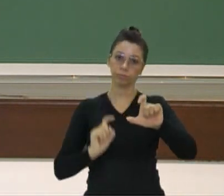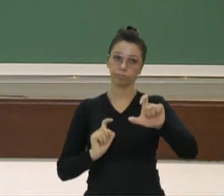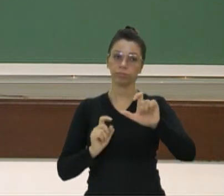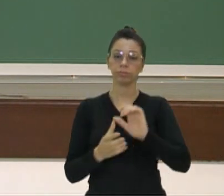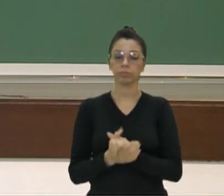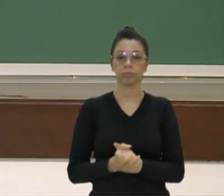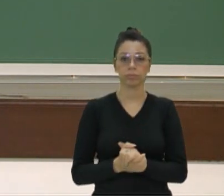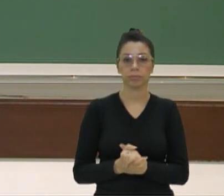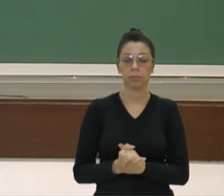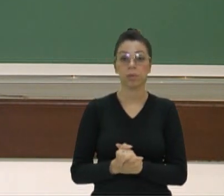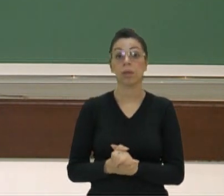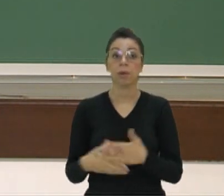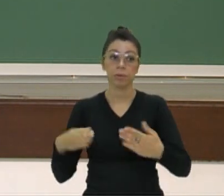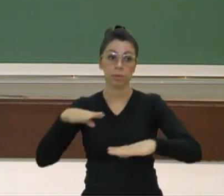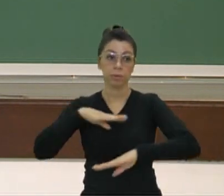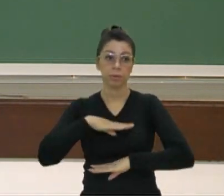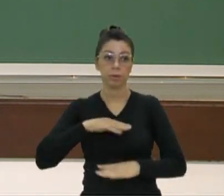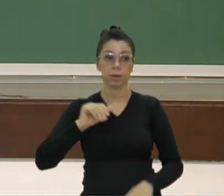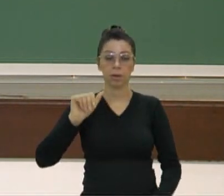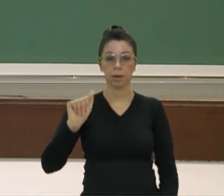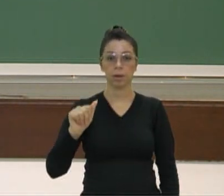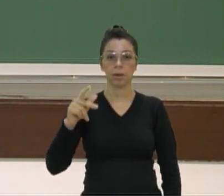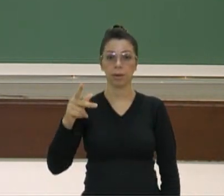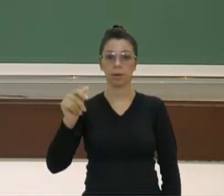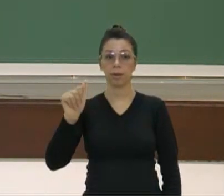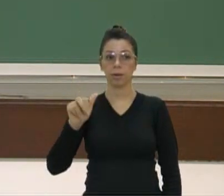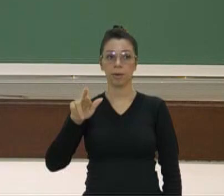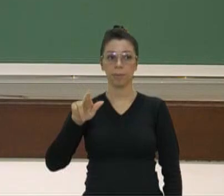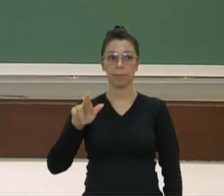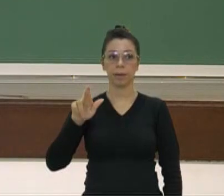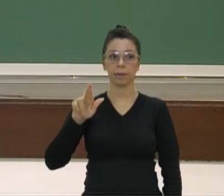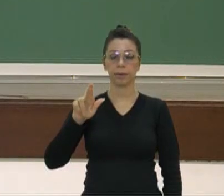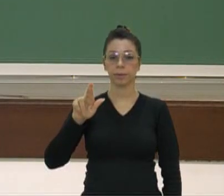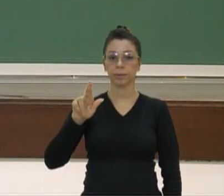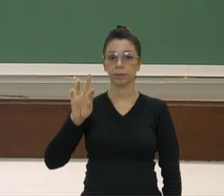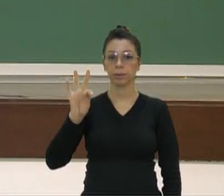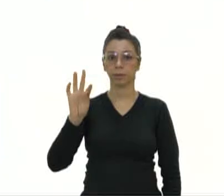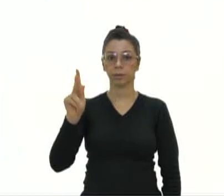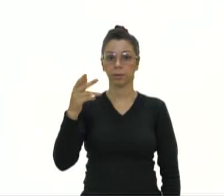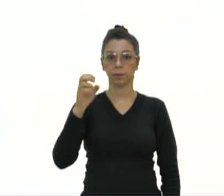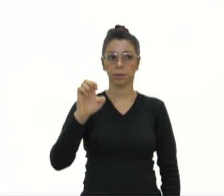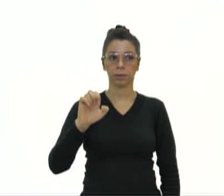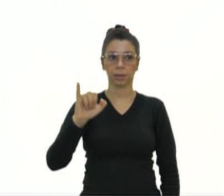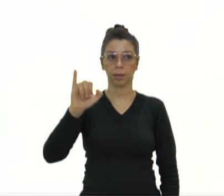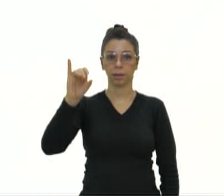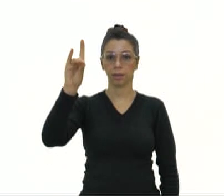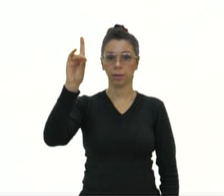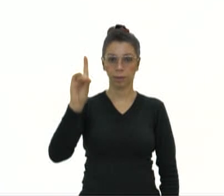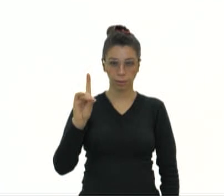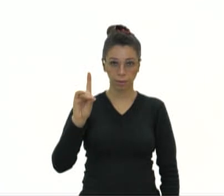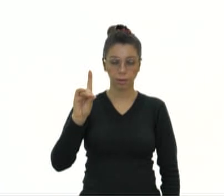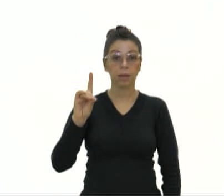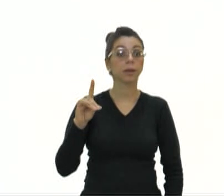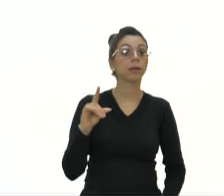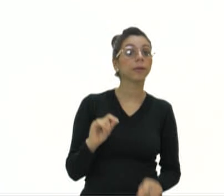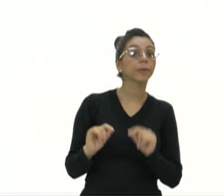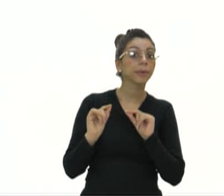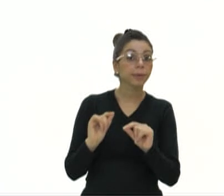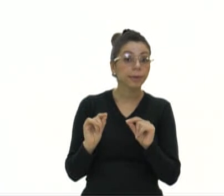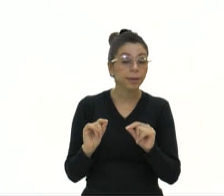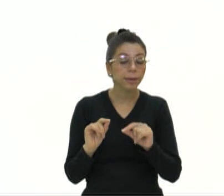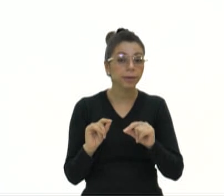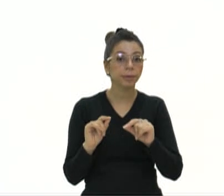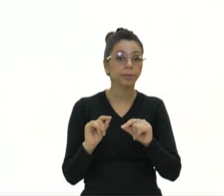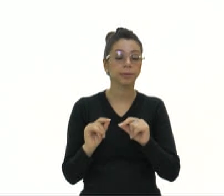independência. Nessa situação de independência, um dos mecanismos mais agressivos que a gente vê é a